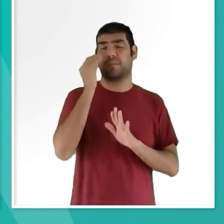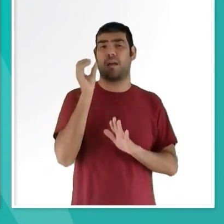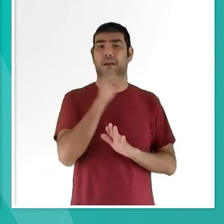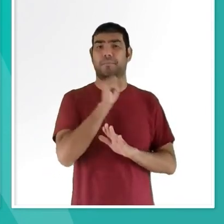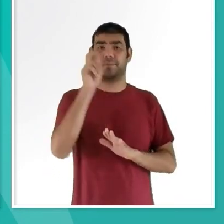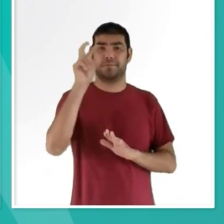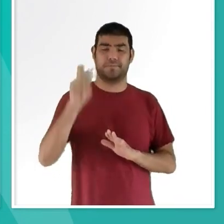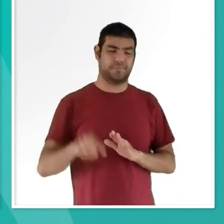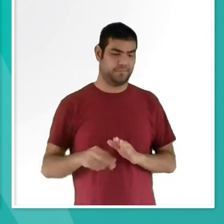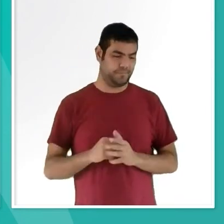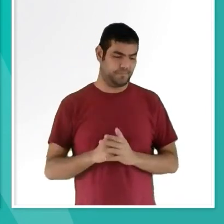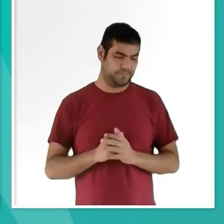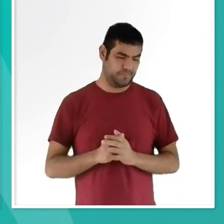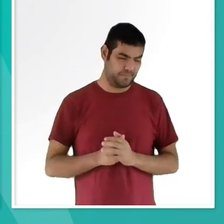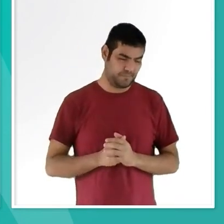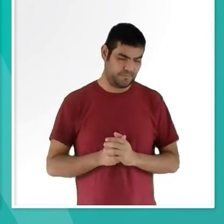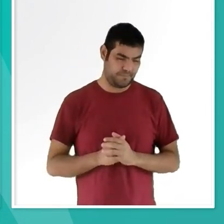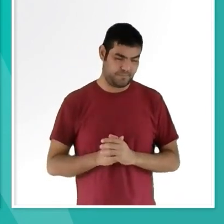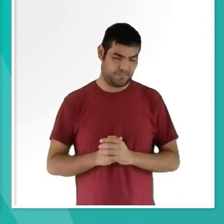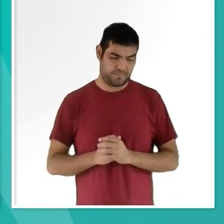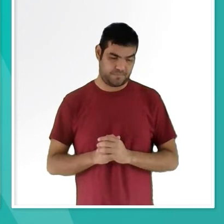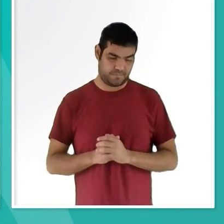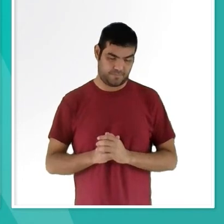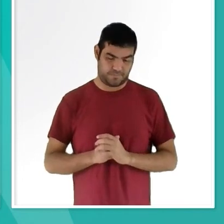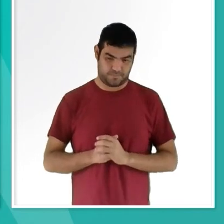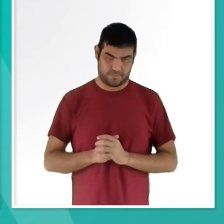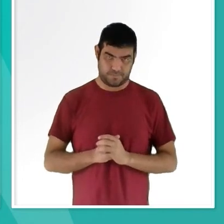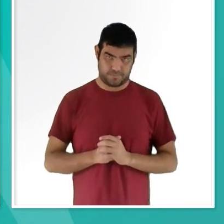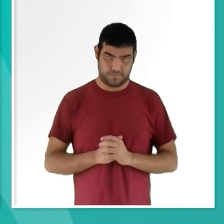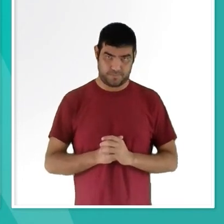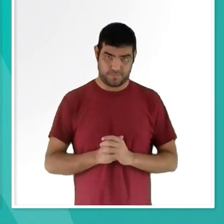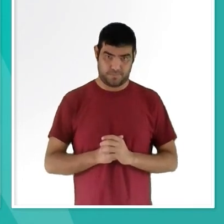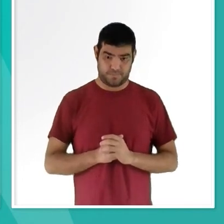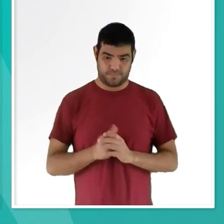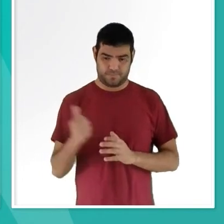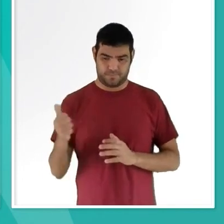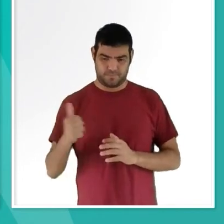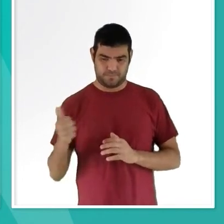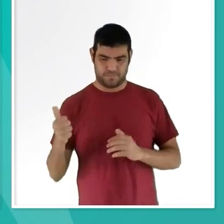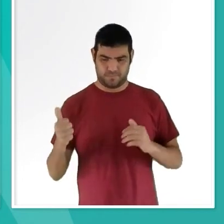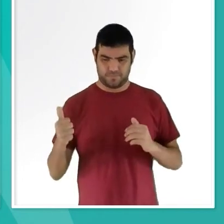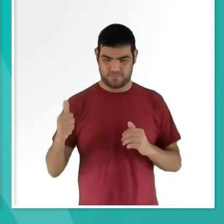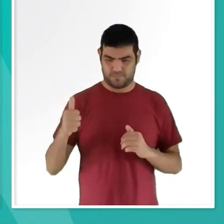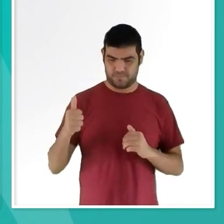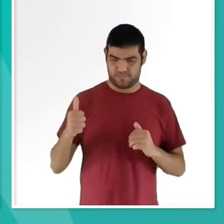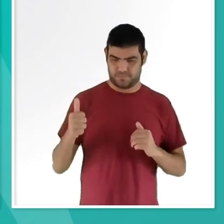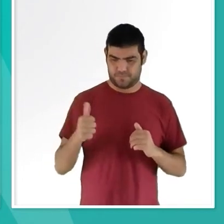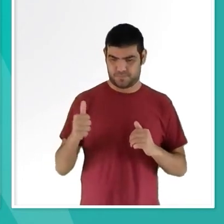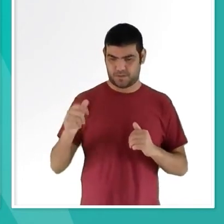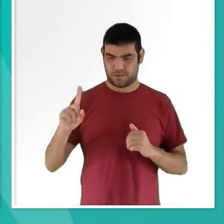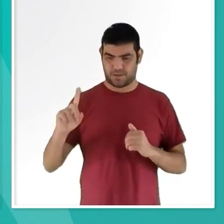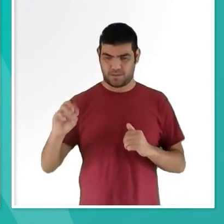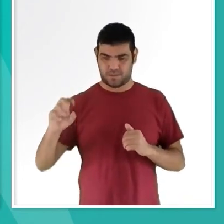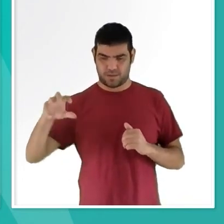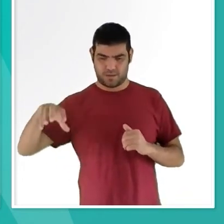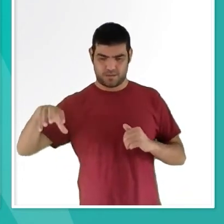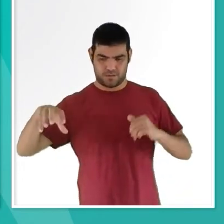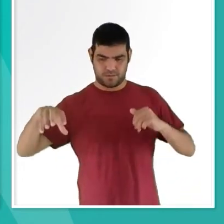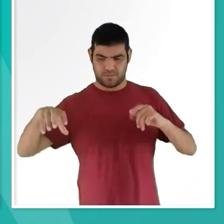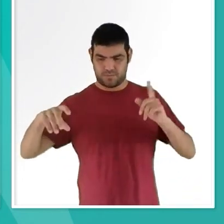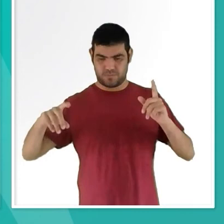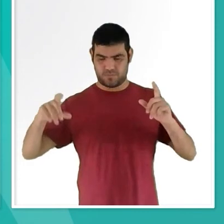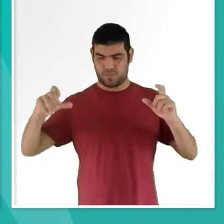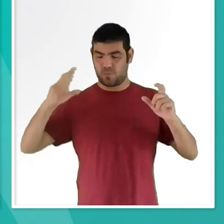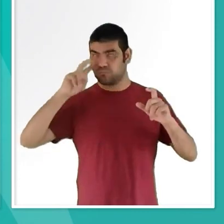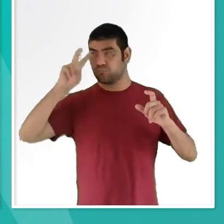regras. São 11 jogadores, sendo 10 na linha e 1 no gol. Possuem um árbitro